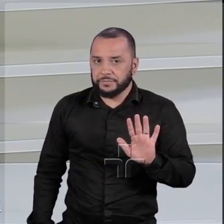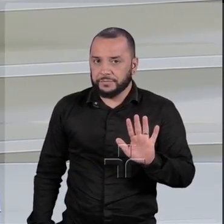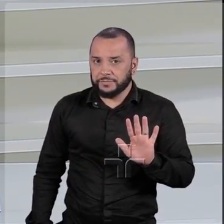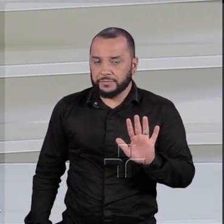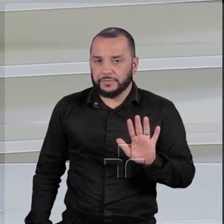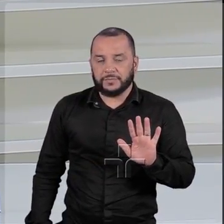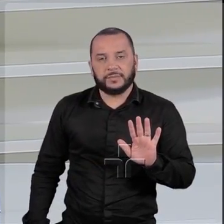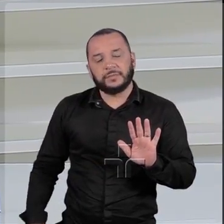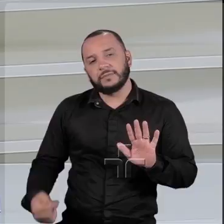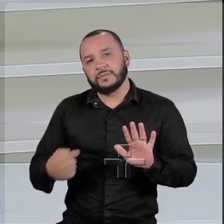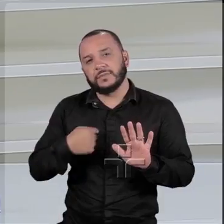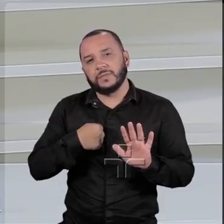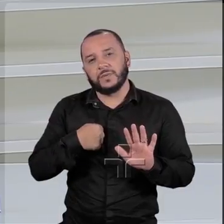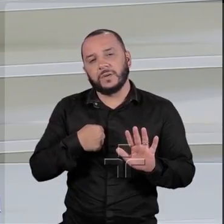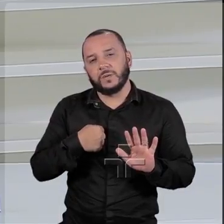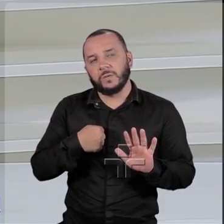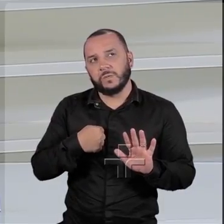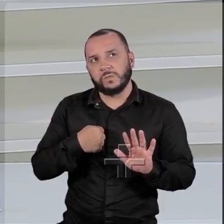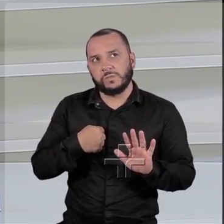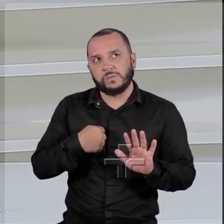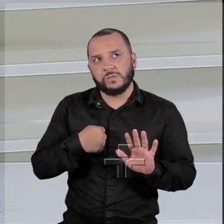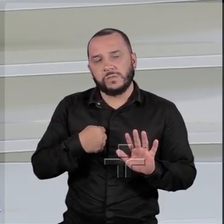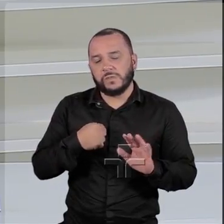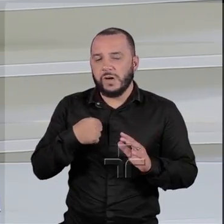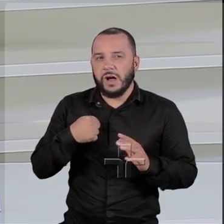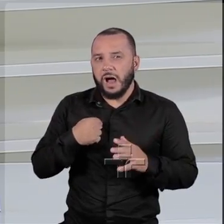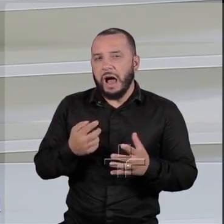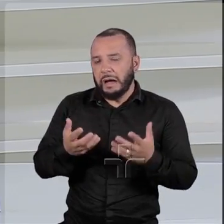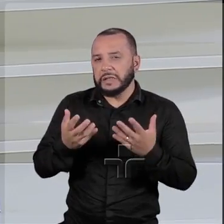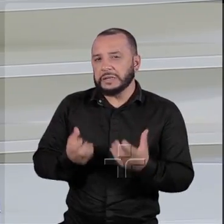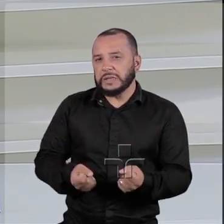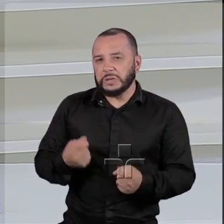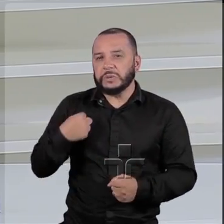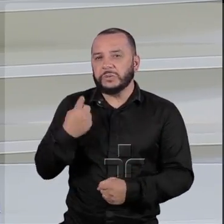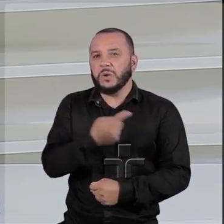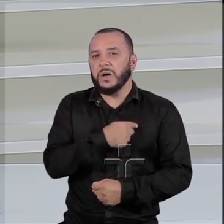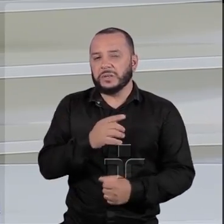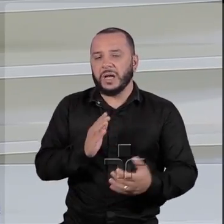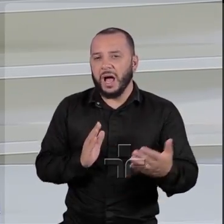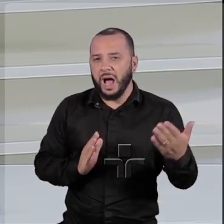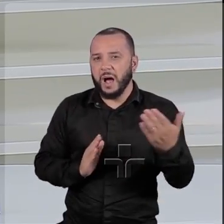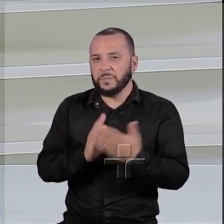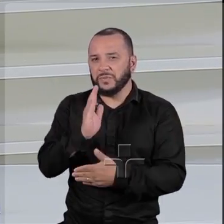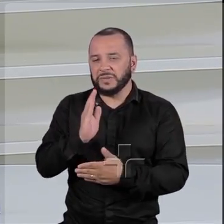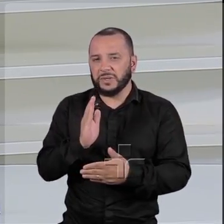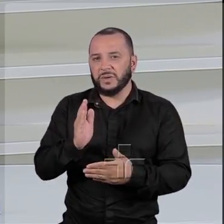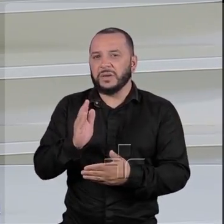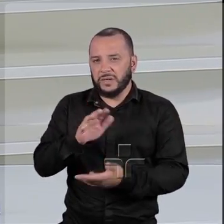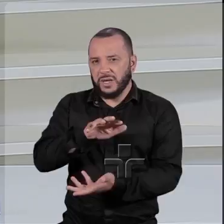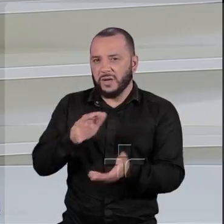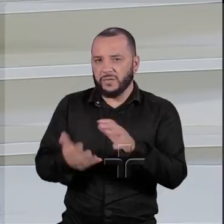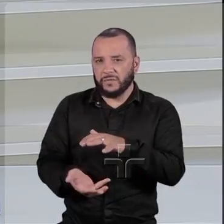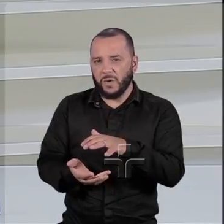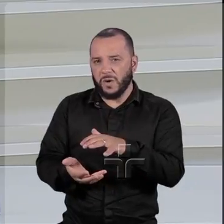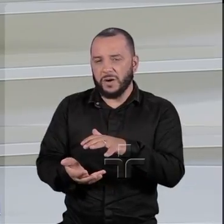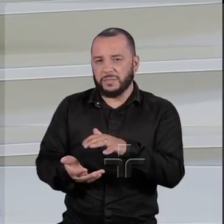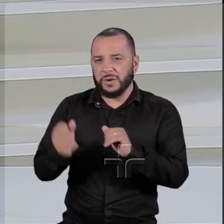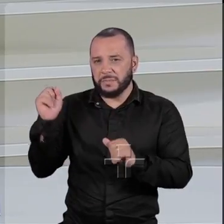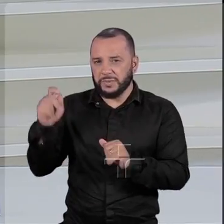nunca estive tão convencido que nós vamos ter uma aprovação de uma reforma da Previdência. Eu diria que,